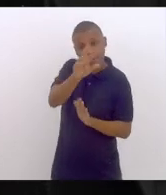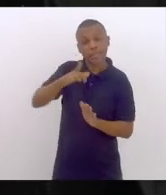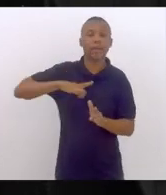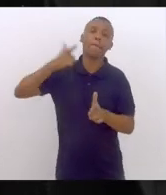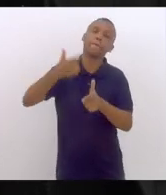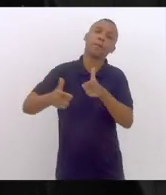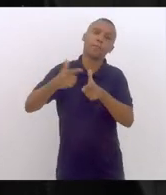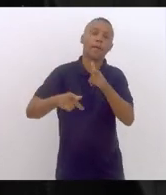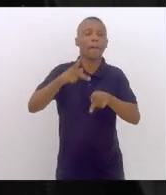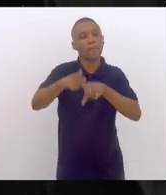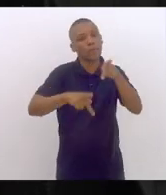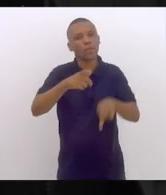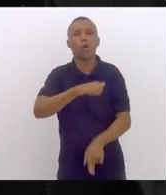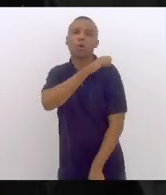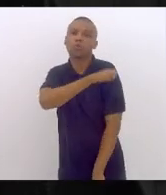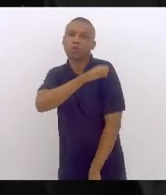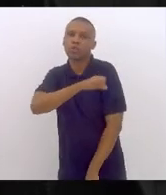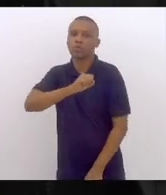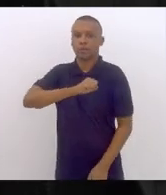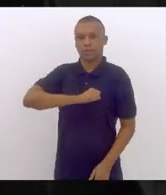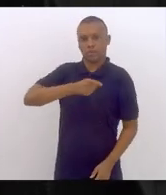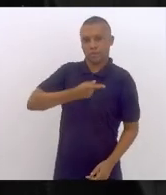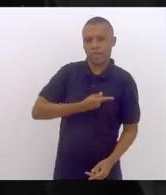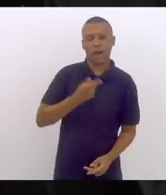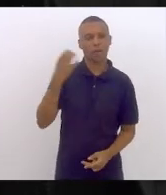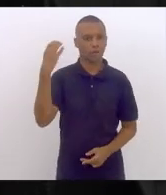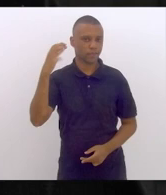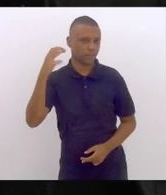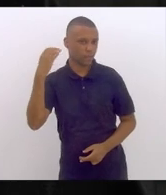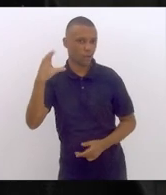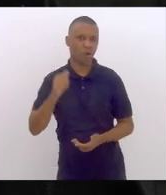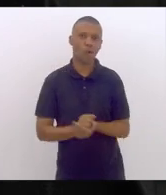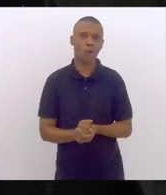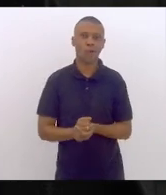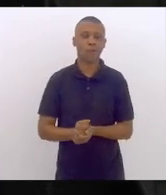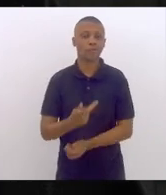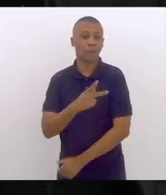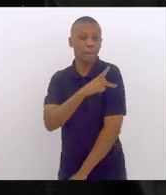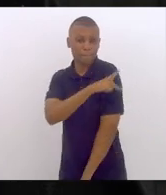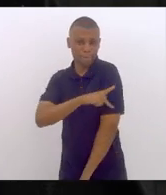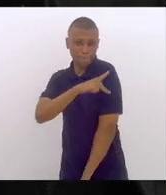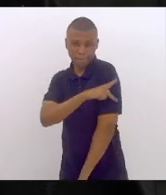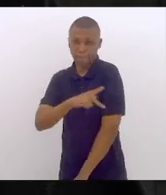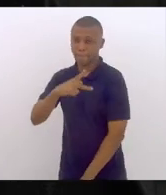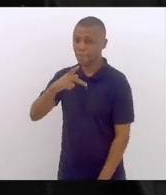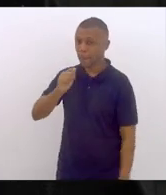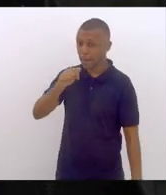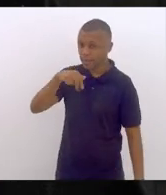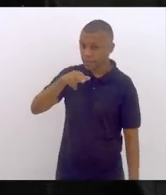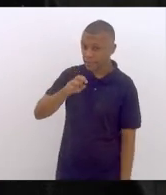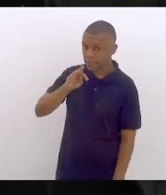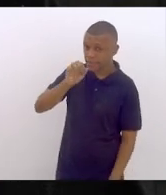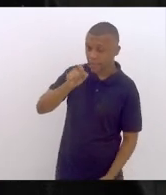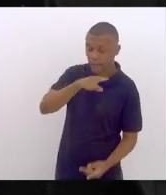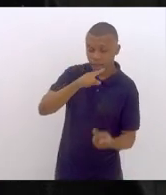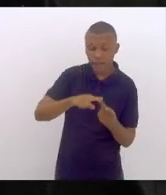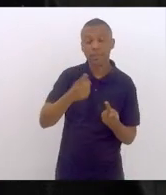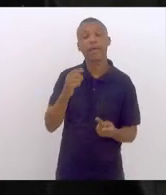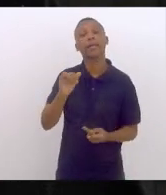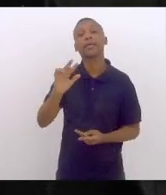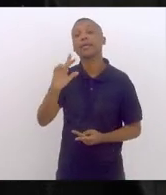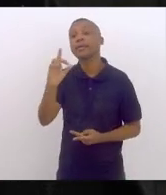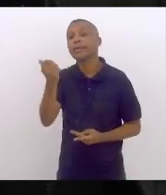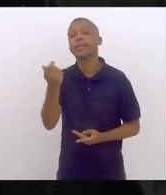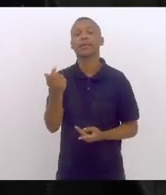do Rio de Janeiro a população do Rio de São Gonçalo de Niterói de Paquetá de Paquetá da ilha do governador da